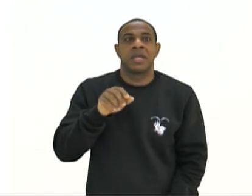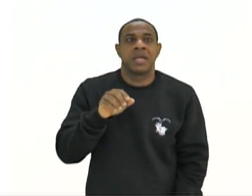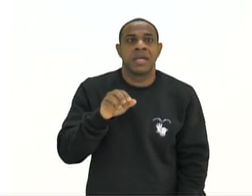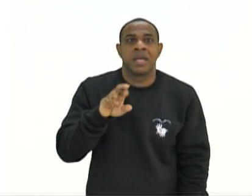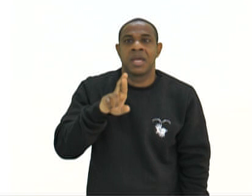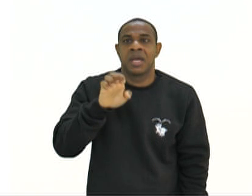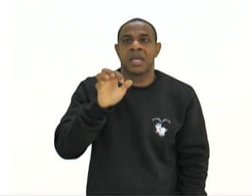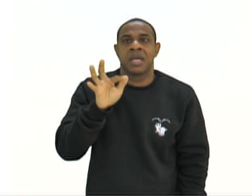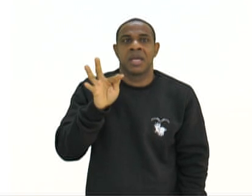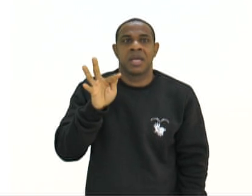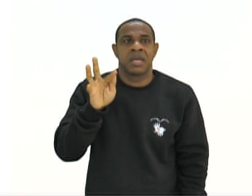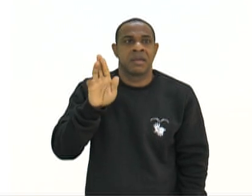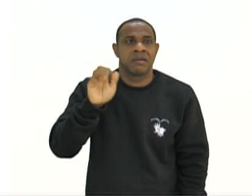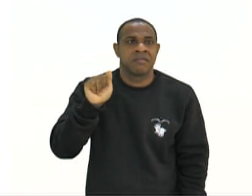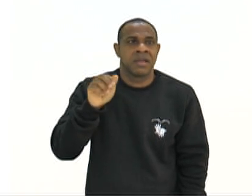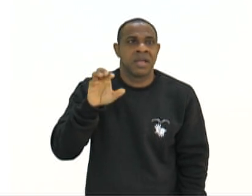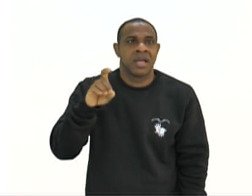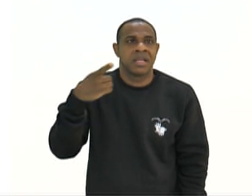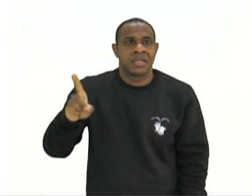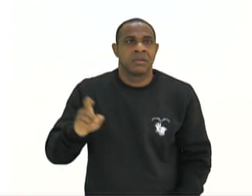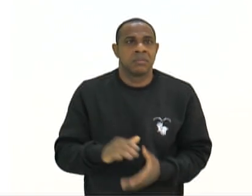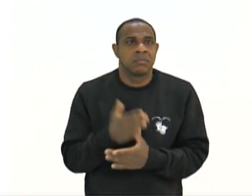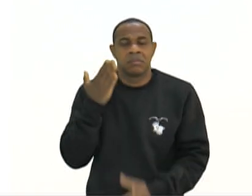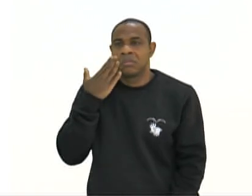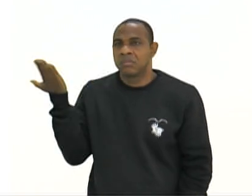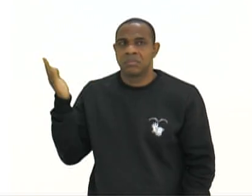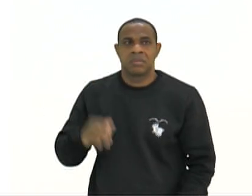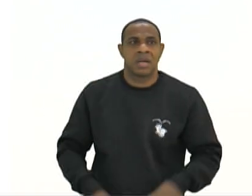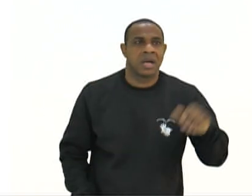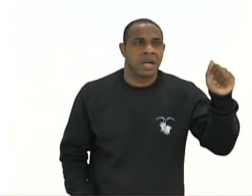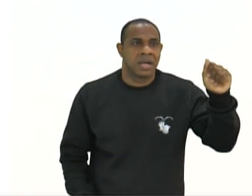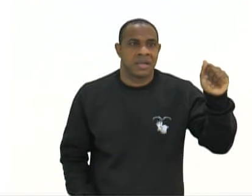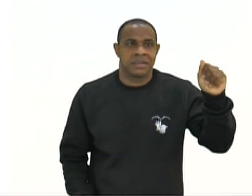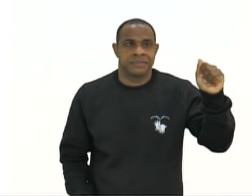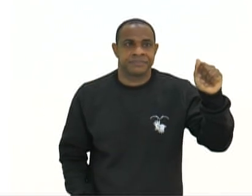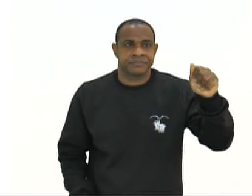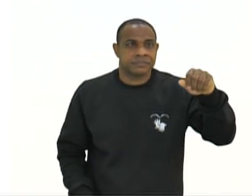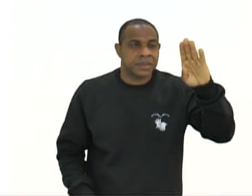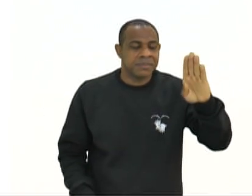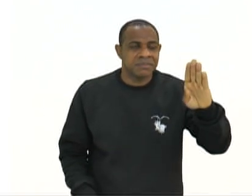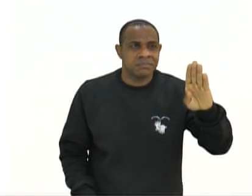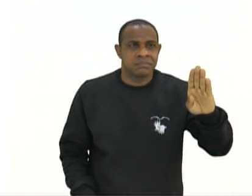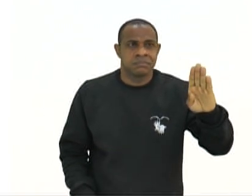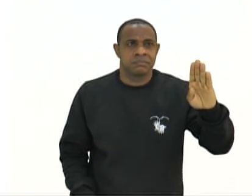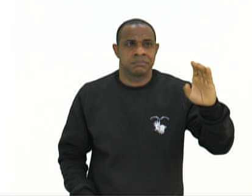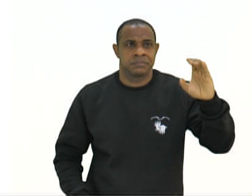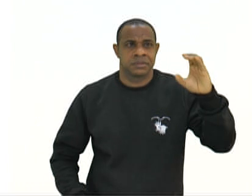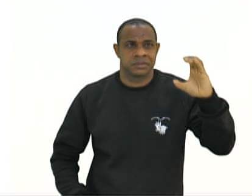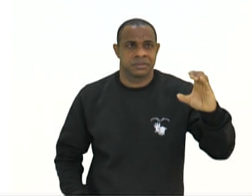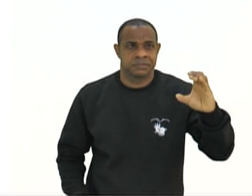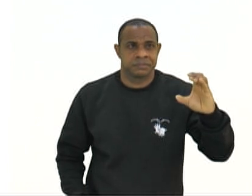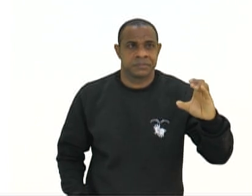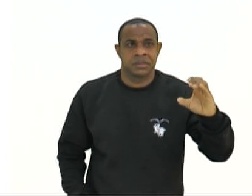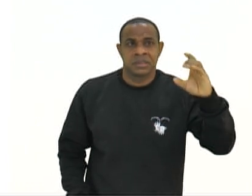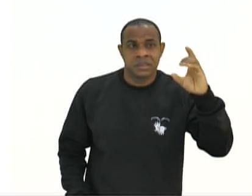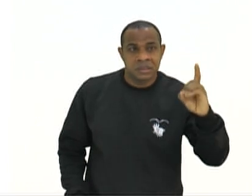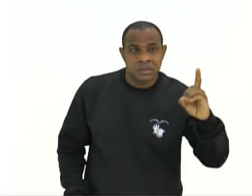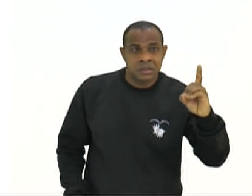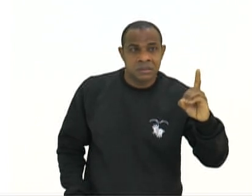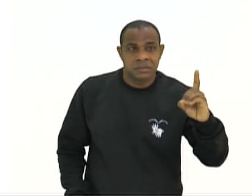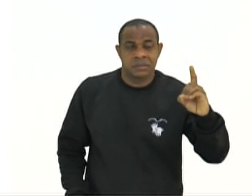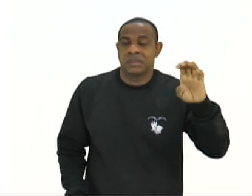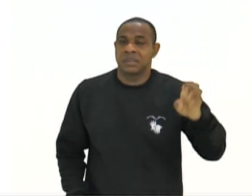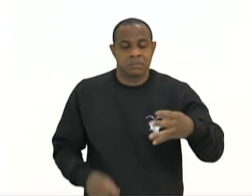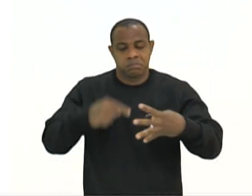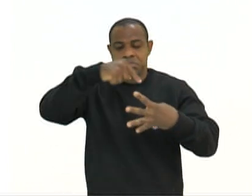opções. Na letra A frequência. Na letra B, a amplitude. Na letra C, o comprimento de onda.